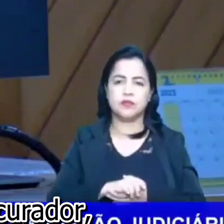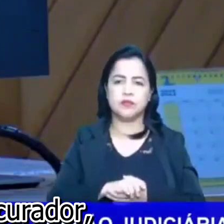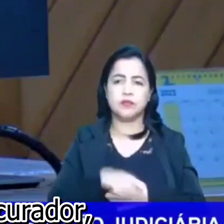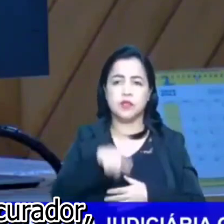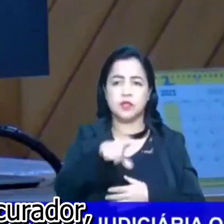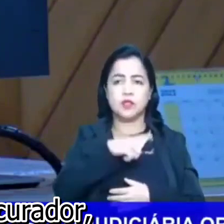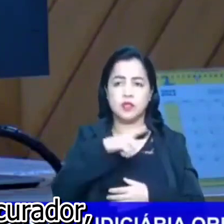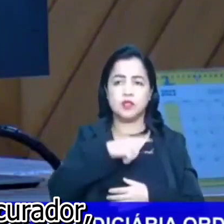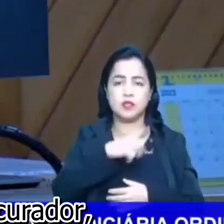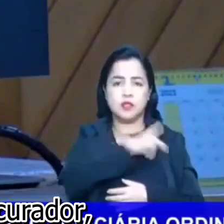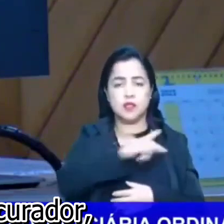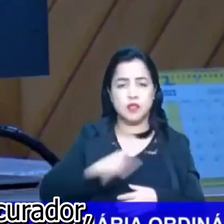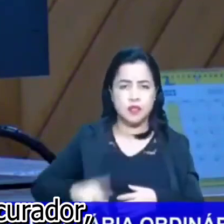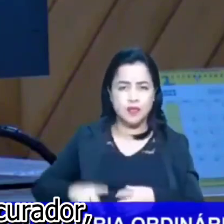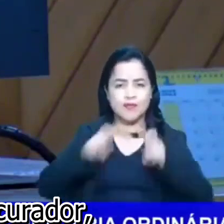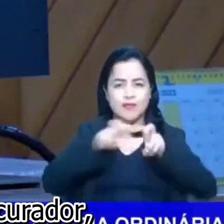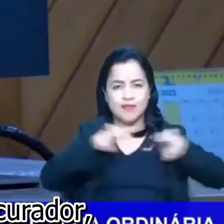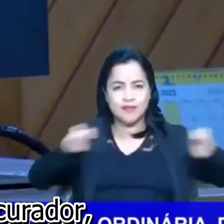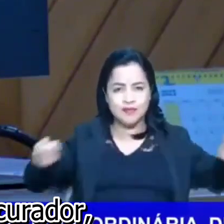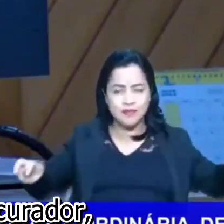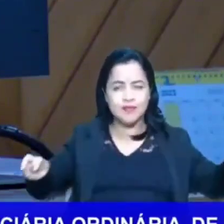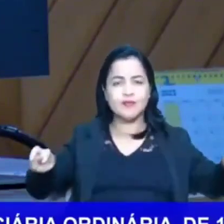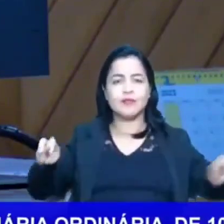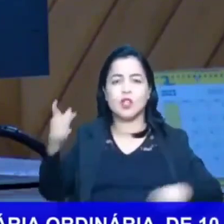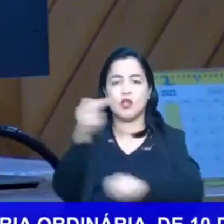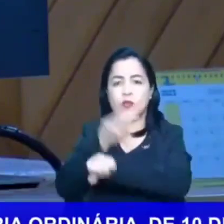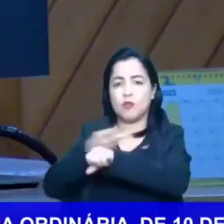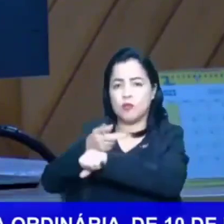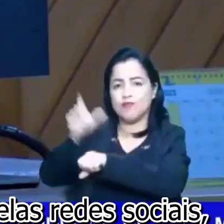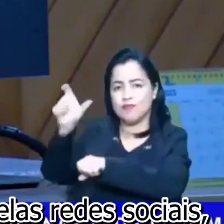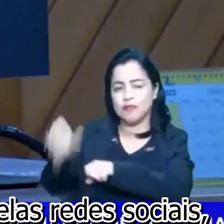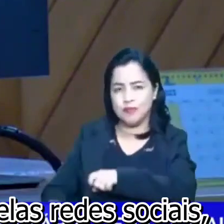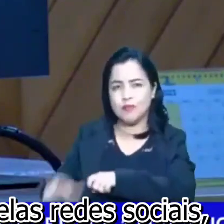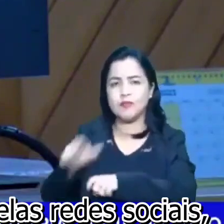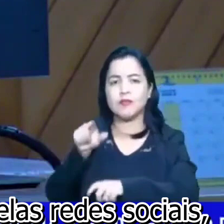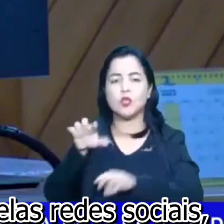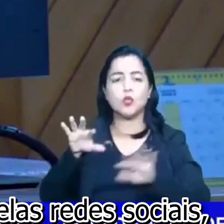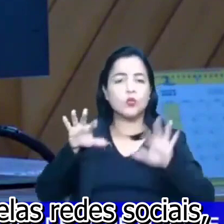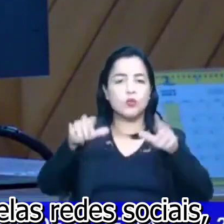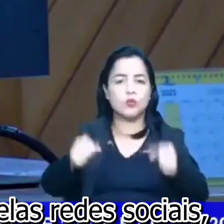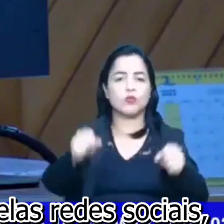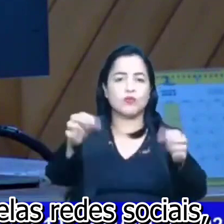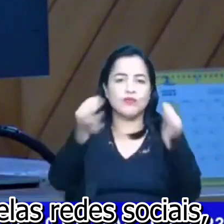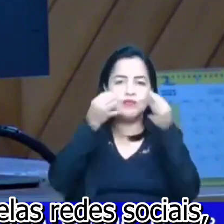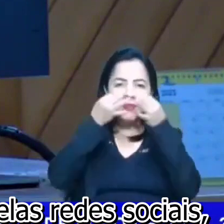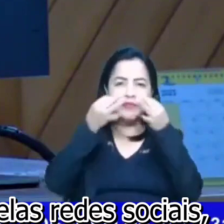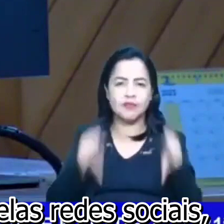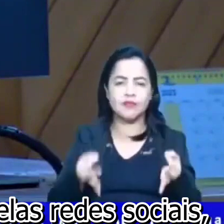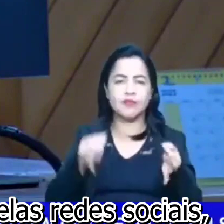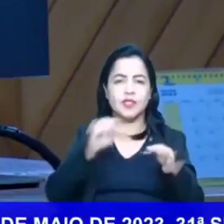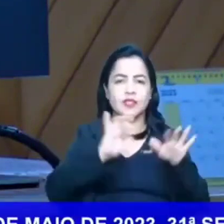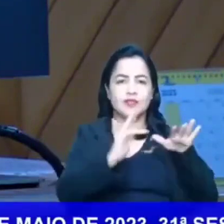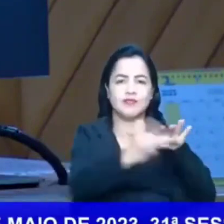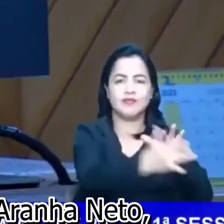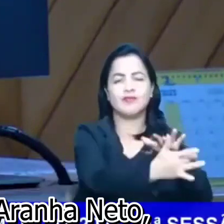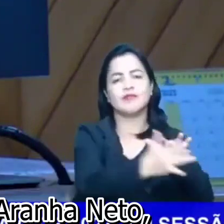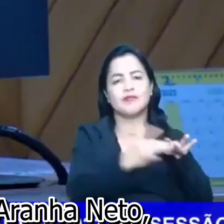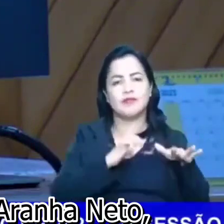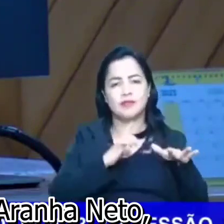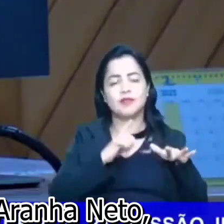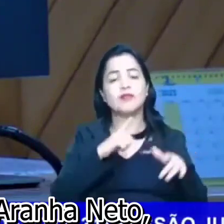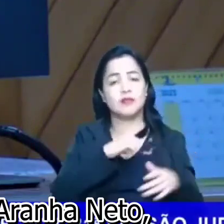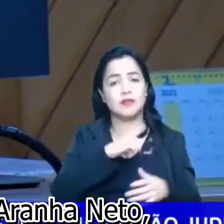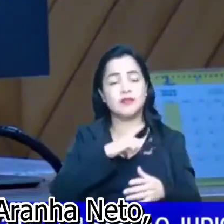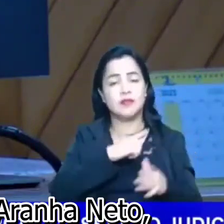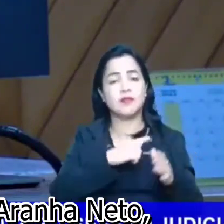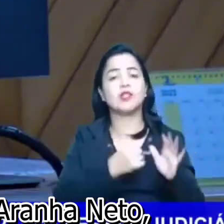Senhor presidente, Luz Pares, senhor procurador, aqueles que nos acompanham aqui presencialmente pelas redes sociais, trata-se